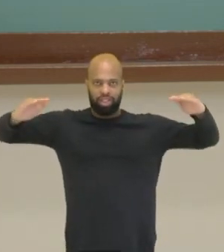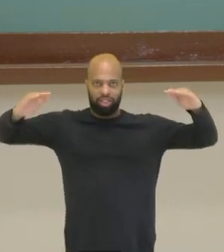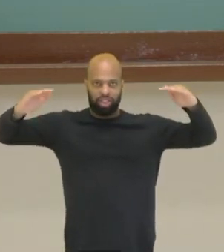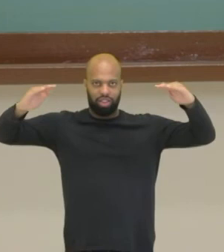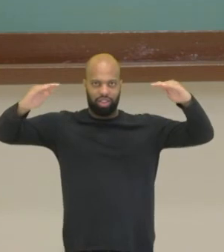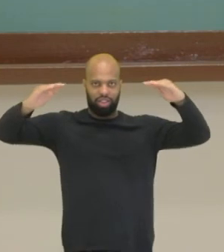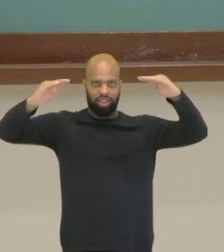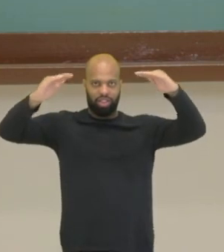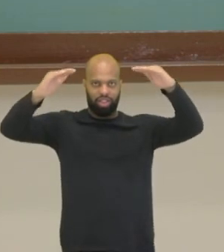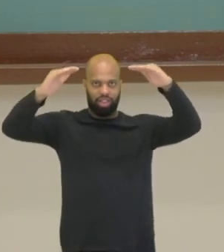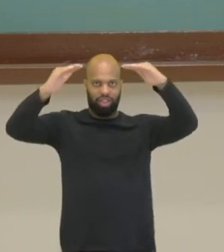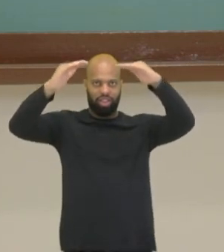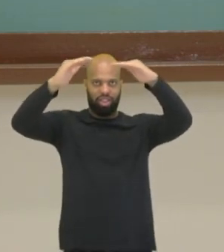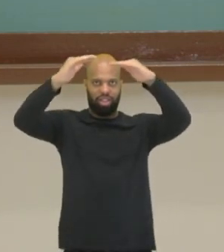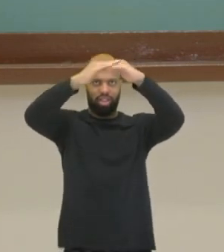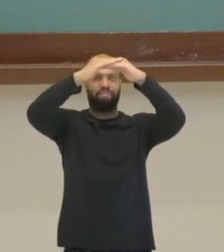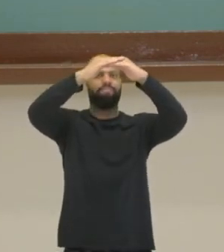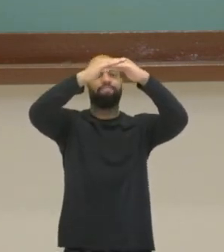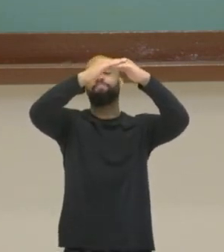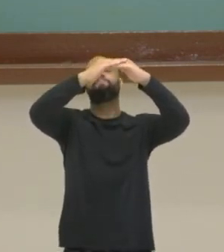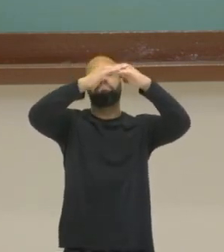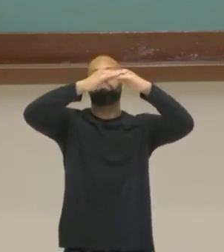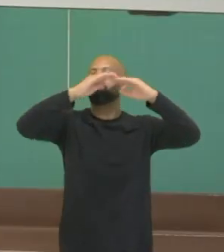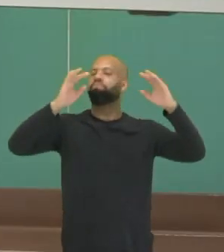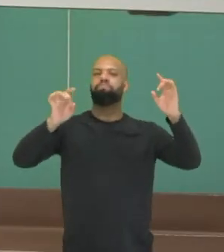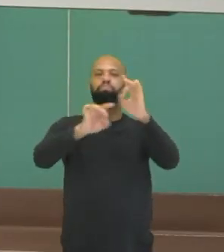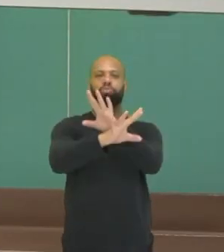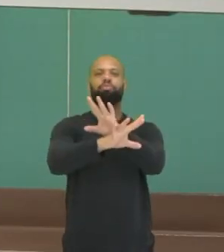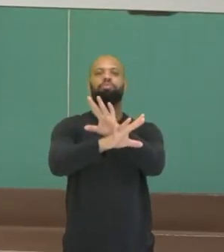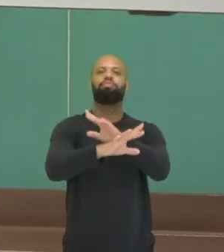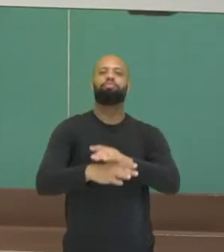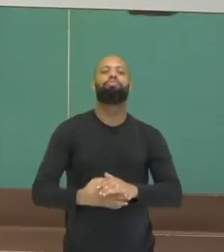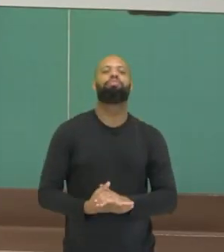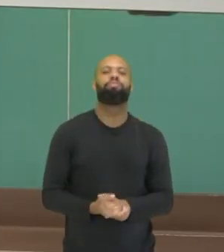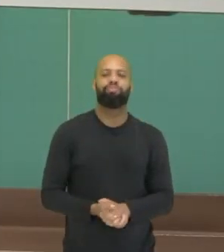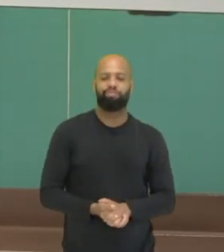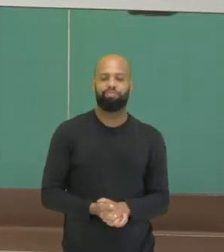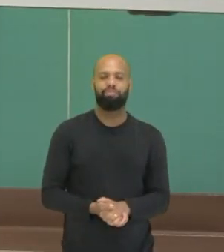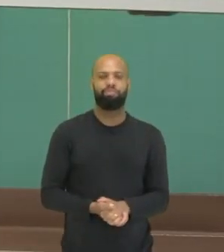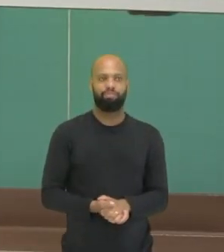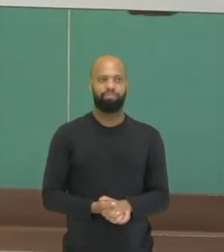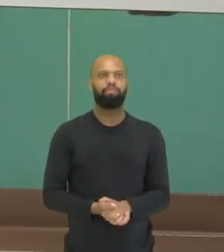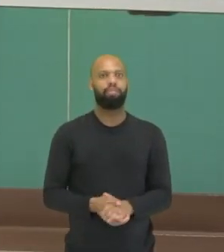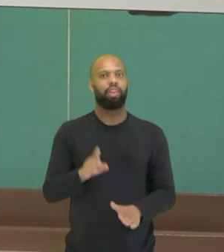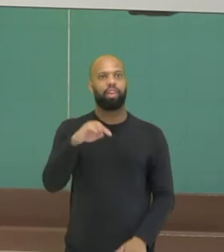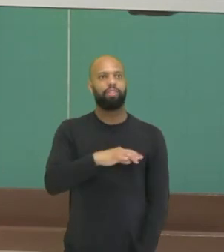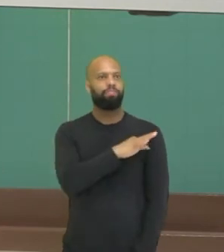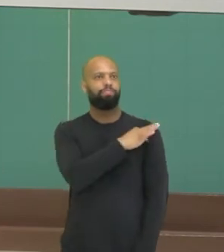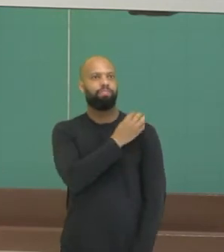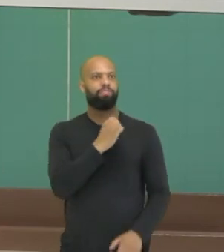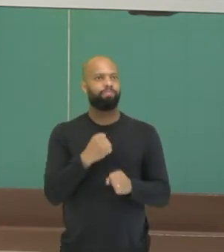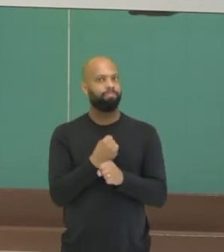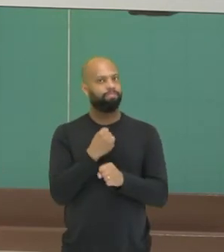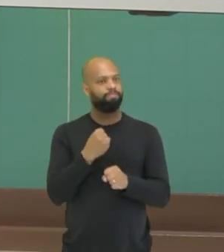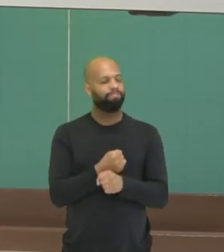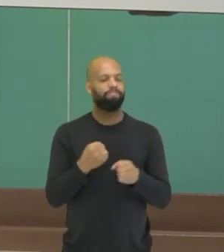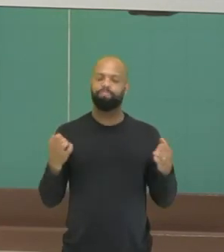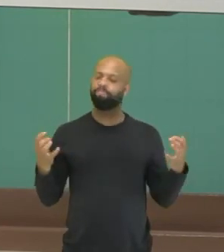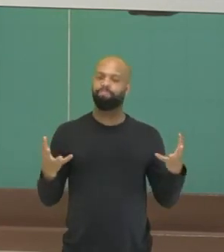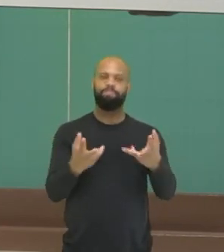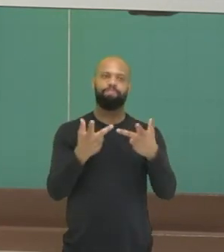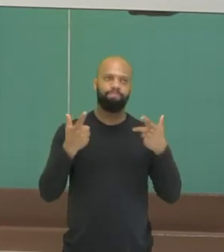útil por cima, já era, baby. Tá feito uma das técnicas de construção impressionante. O professor